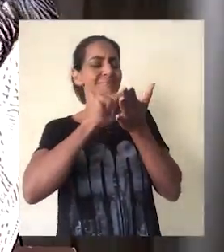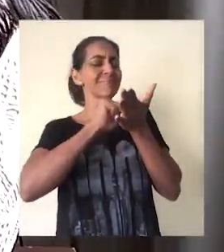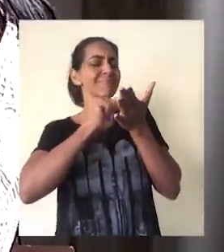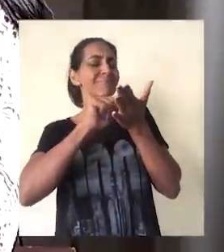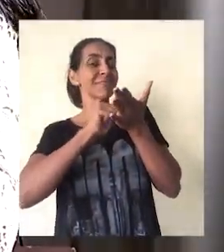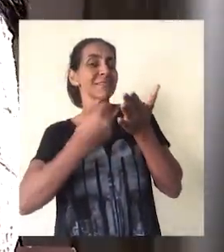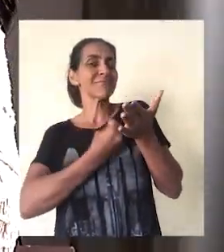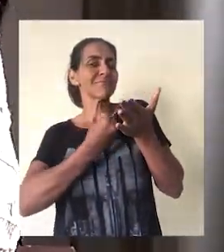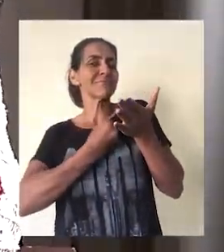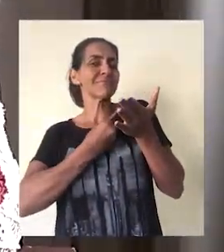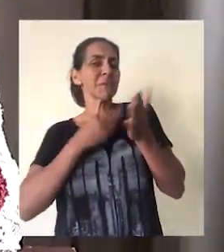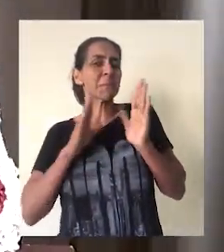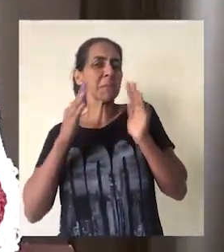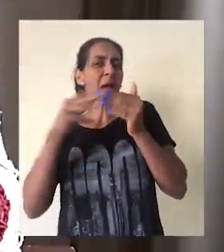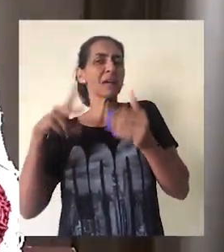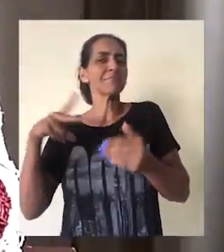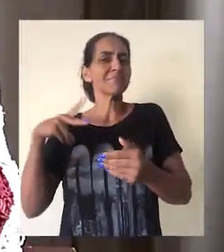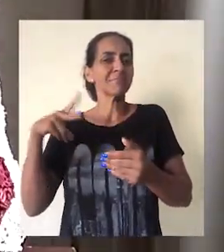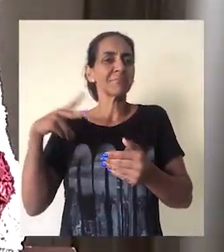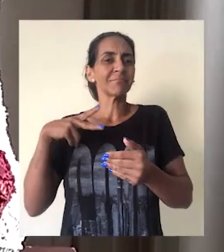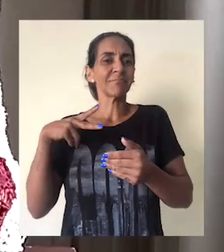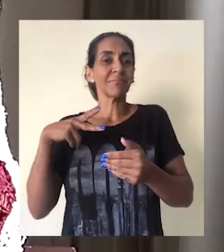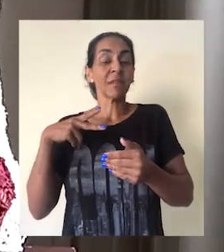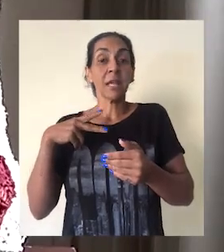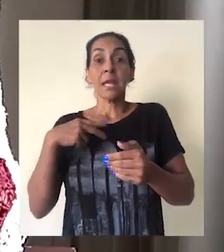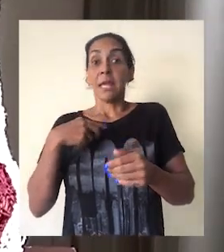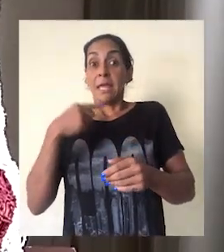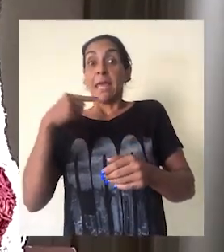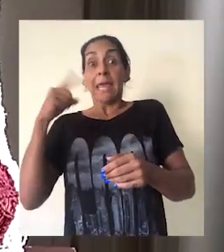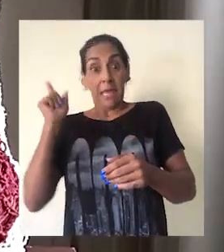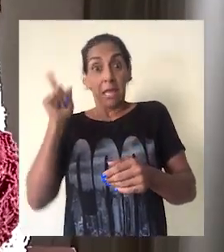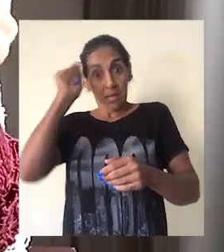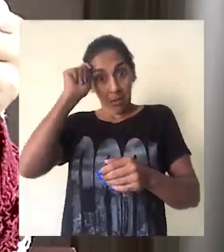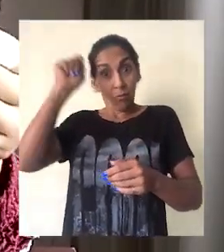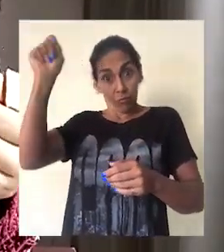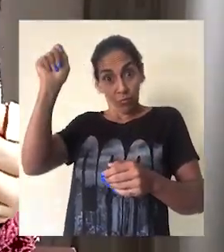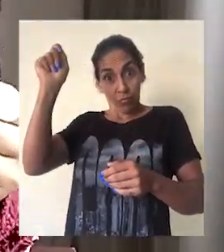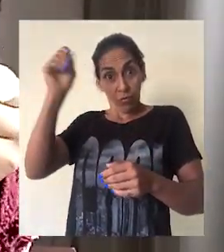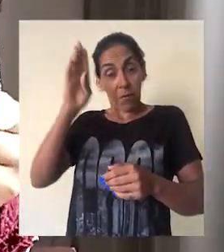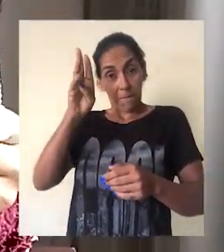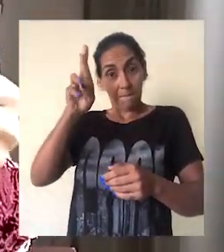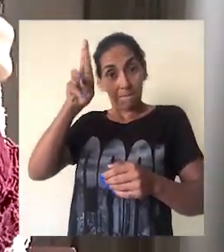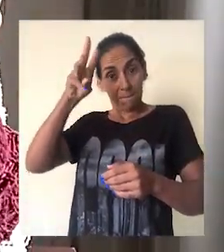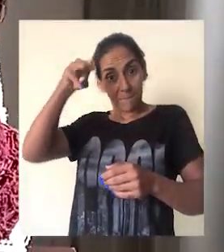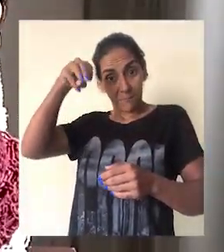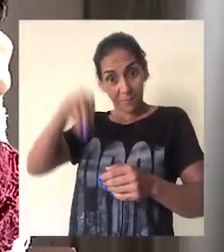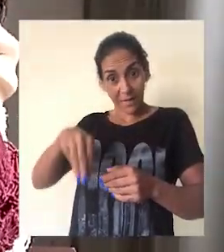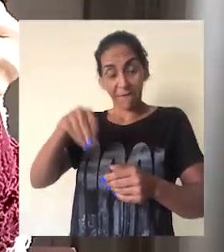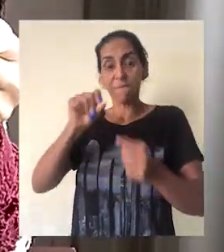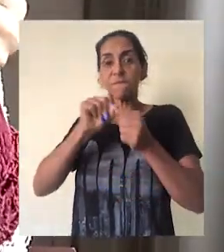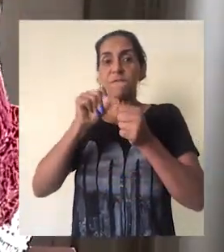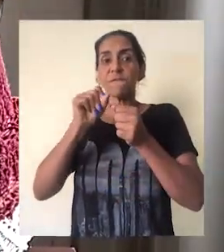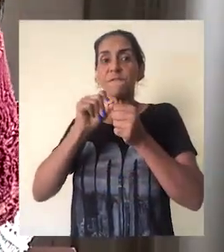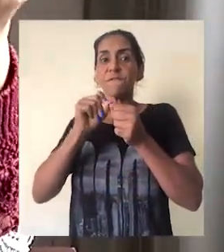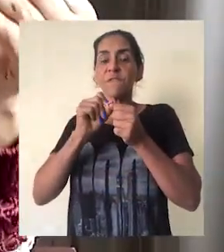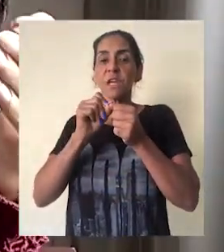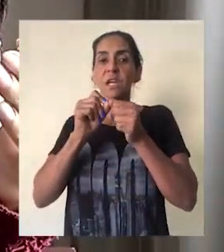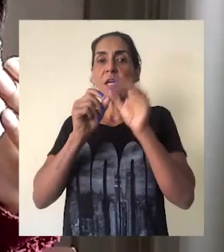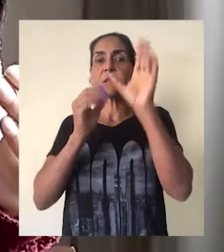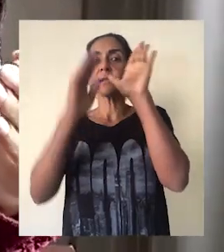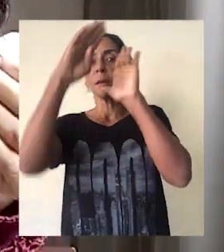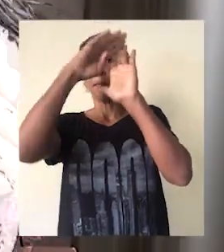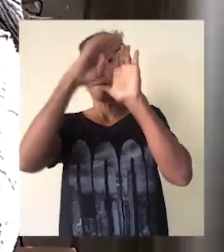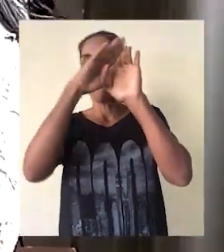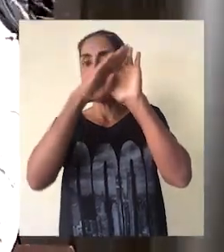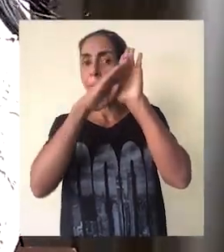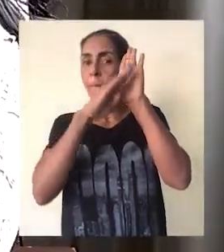nada menos do que uma tabela feita por Bram Stoker para que todos os registros dos personagens estivessem corretos de forma